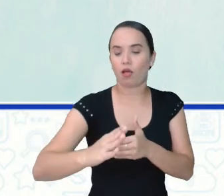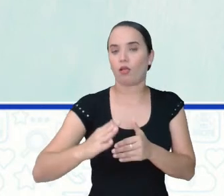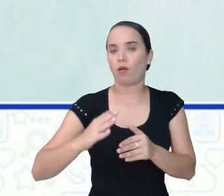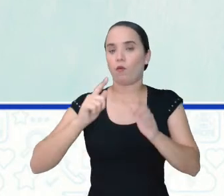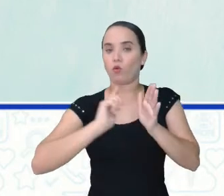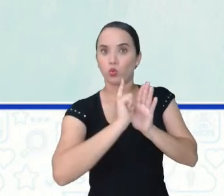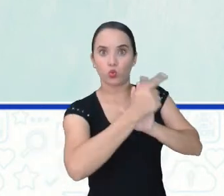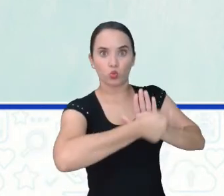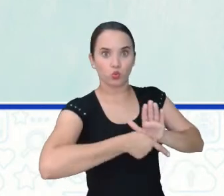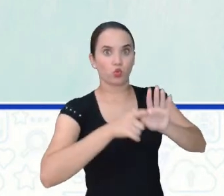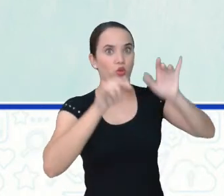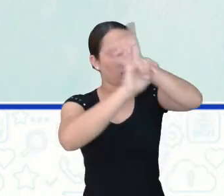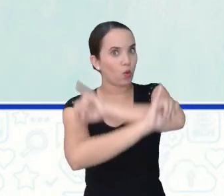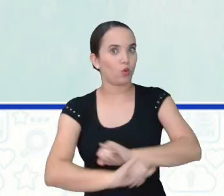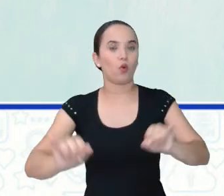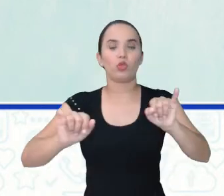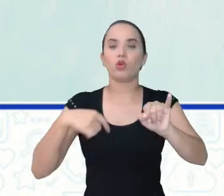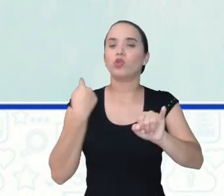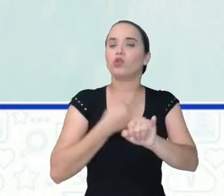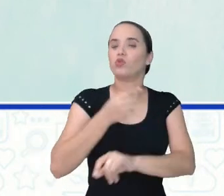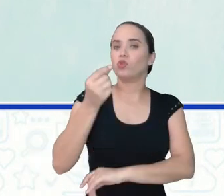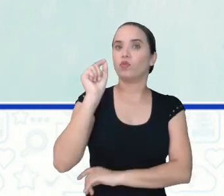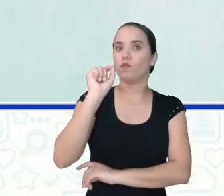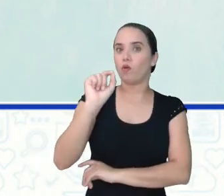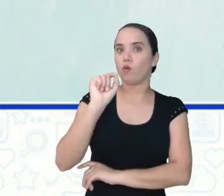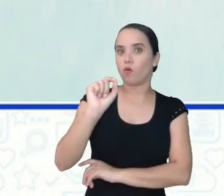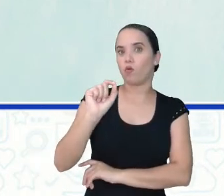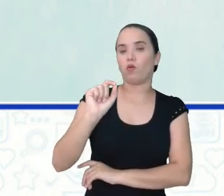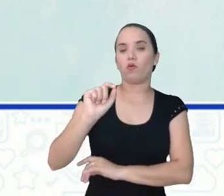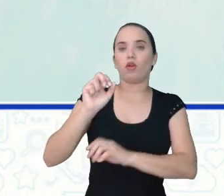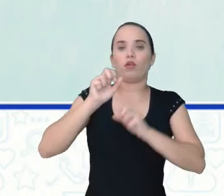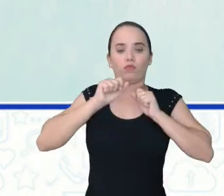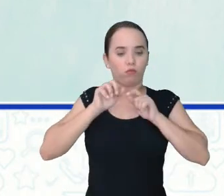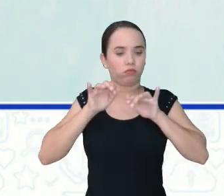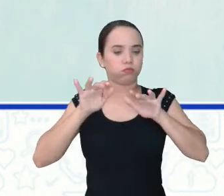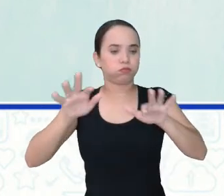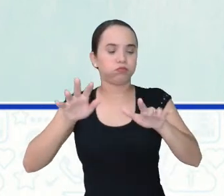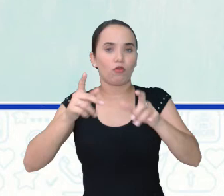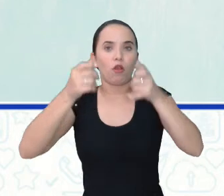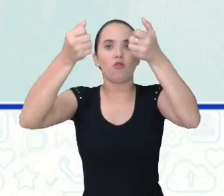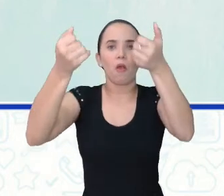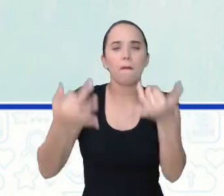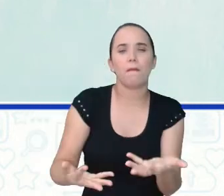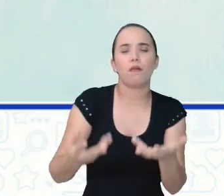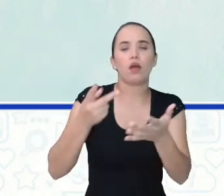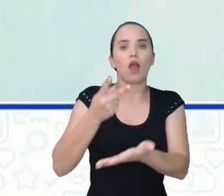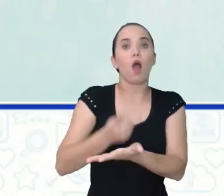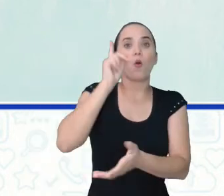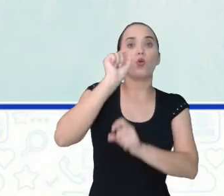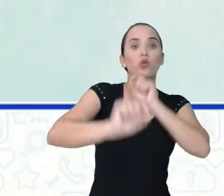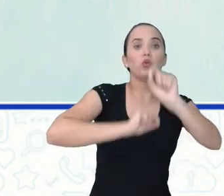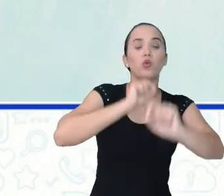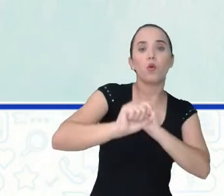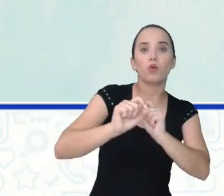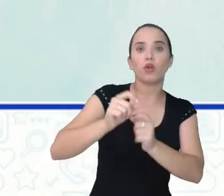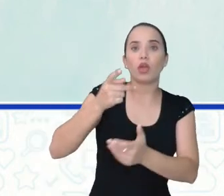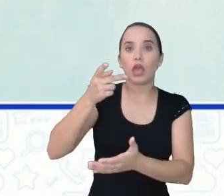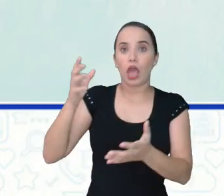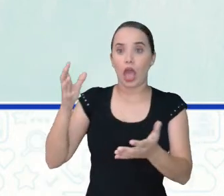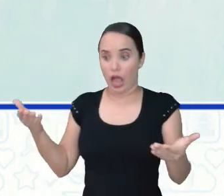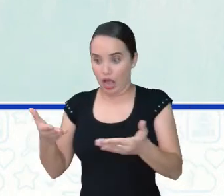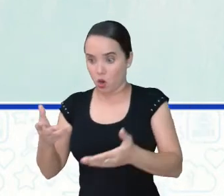notícia que a gente vai transmitir o que aconteceu, o que está acontecendo. Notícia é um